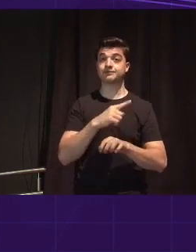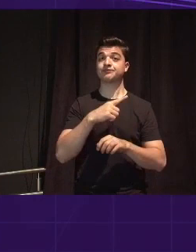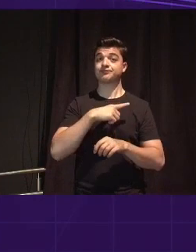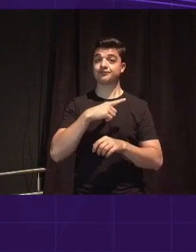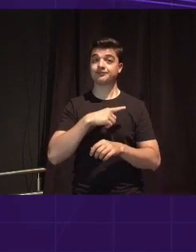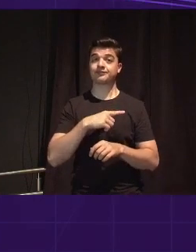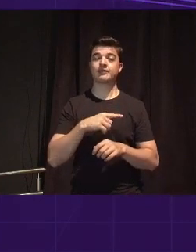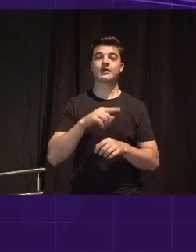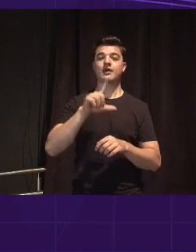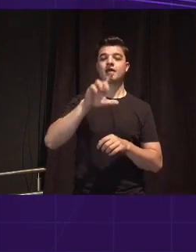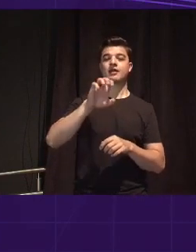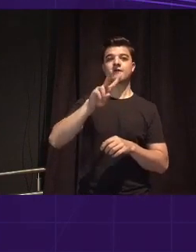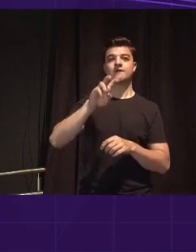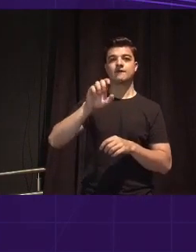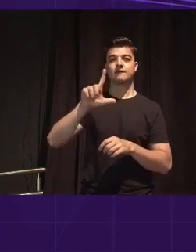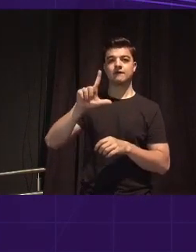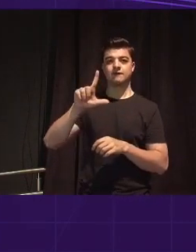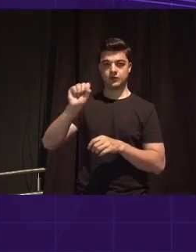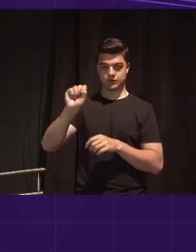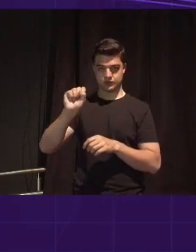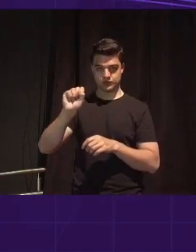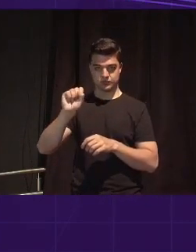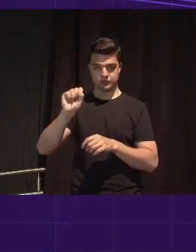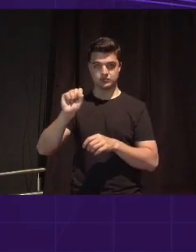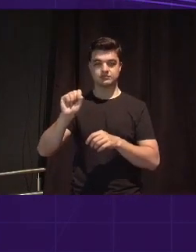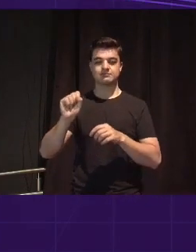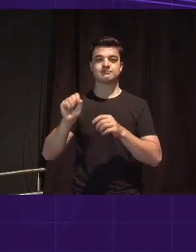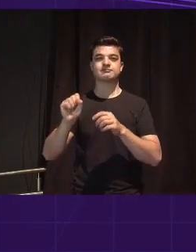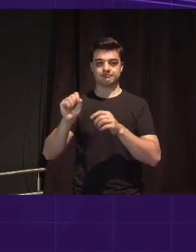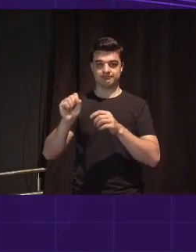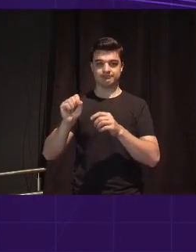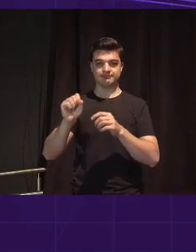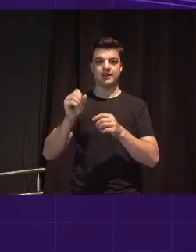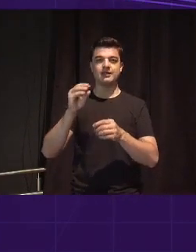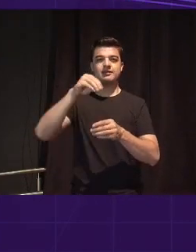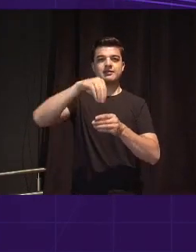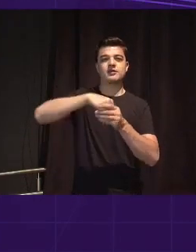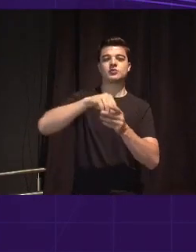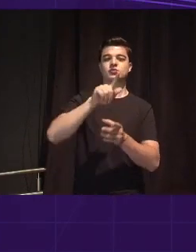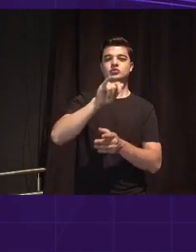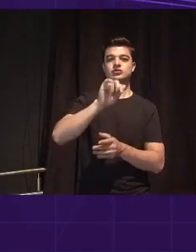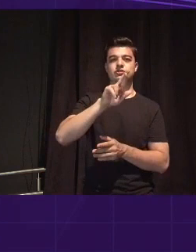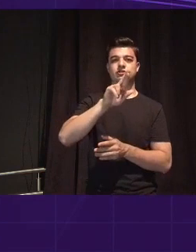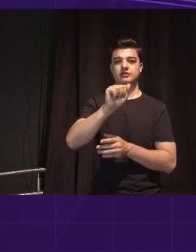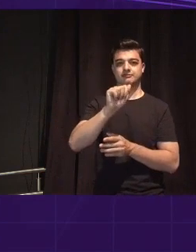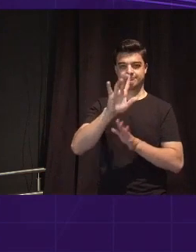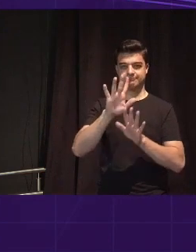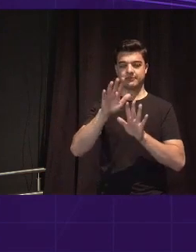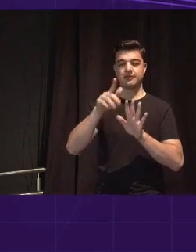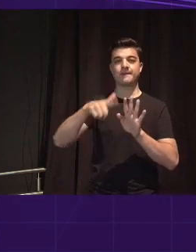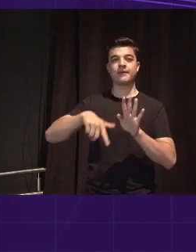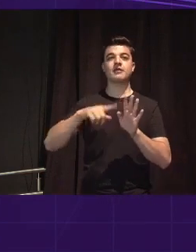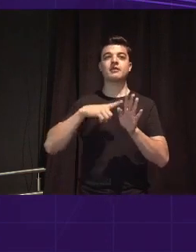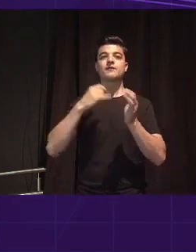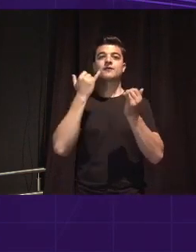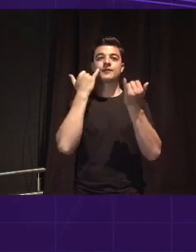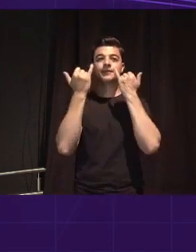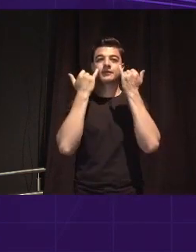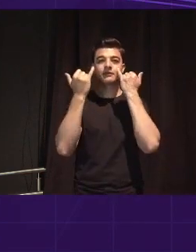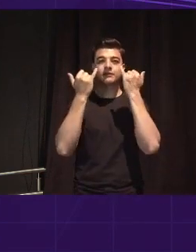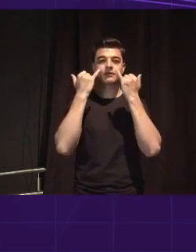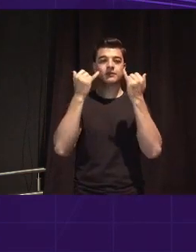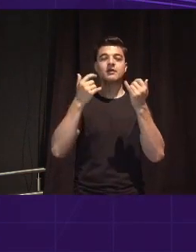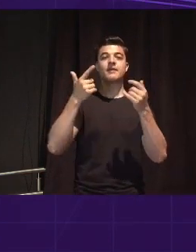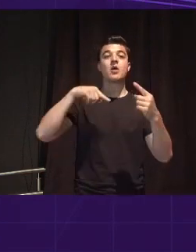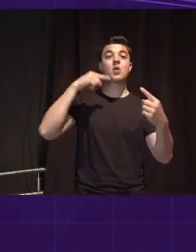levels no Gira. Então, a gente estruturou níveis de voos no Gira, né? A gente, dado os goals da companhia,